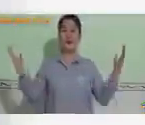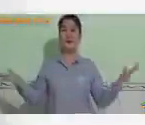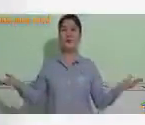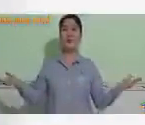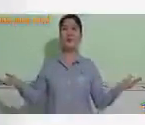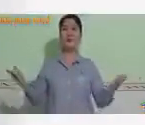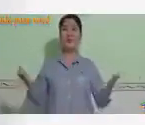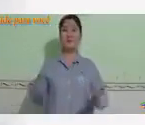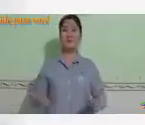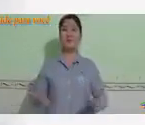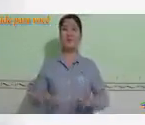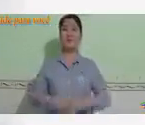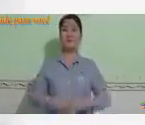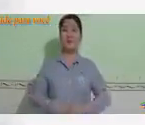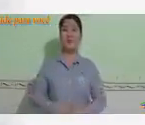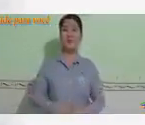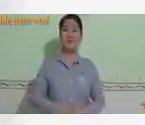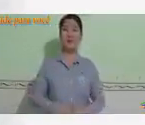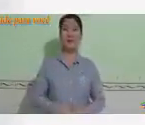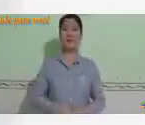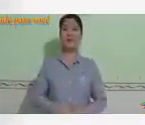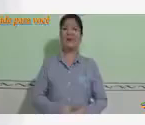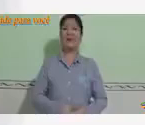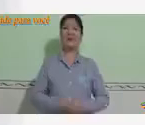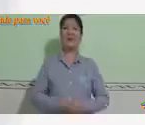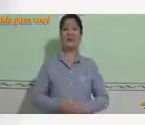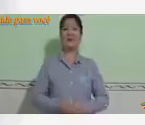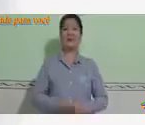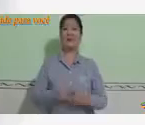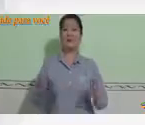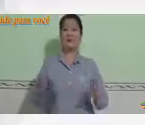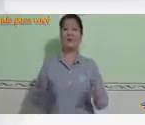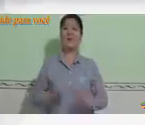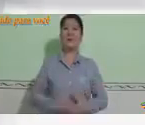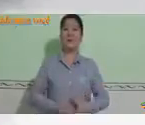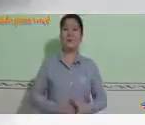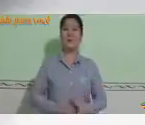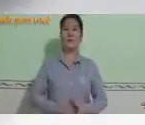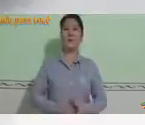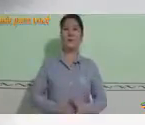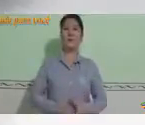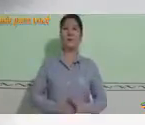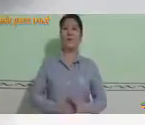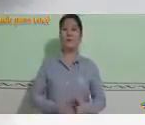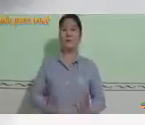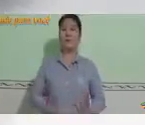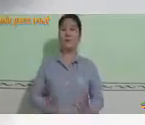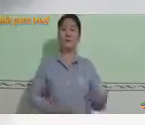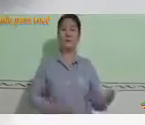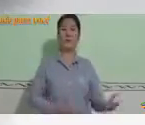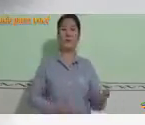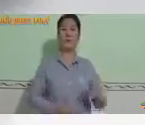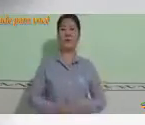No ambiente, as larvas são liberadas dos ovos e ficam livres no zoolo, podendo contaminar as pessoas quando